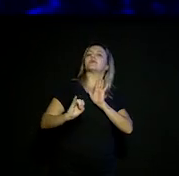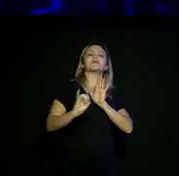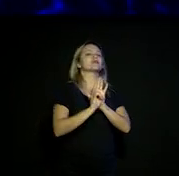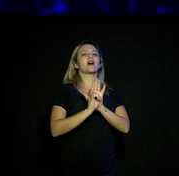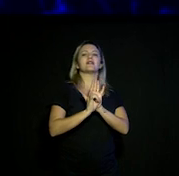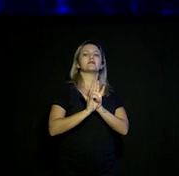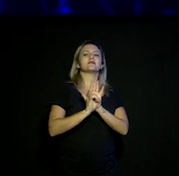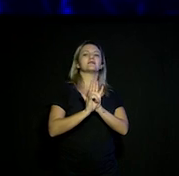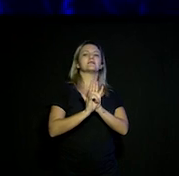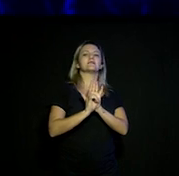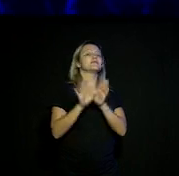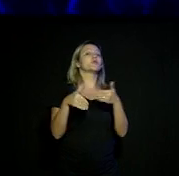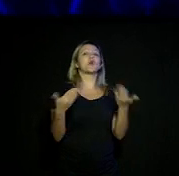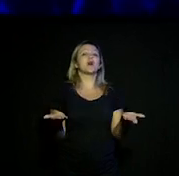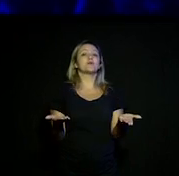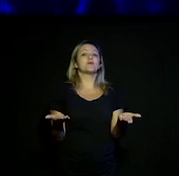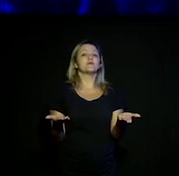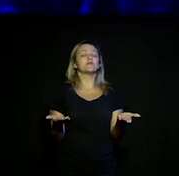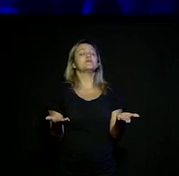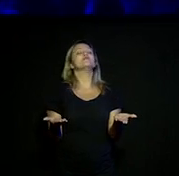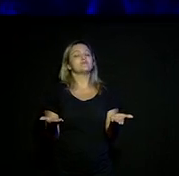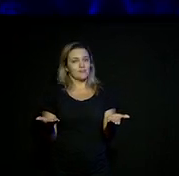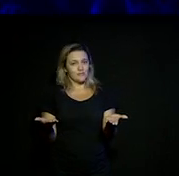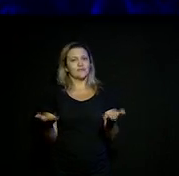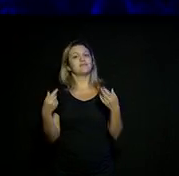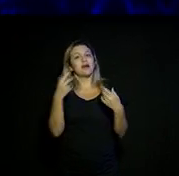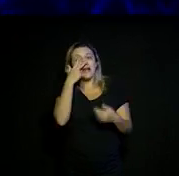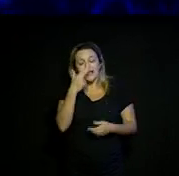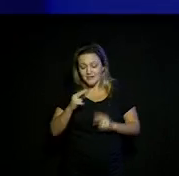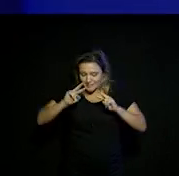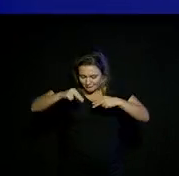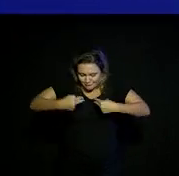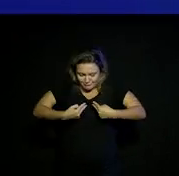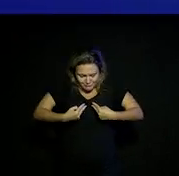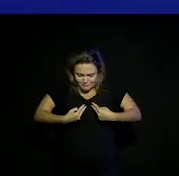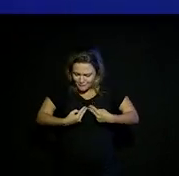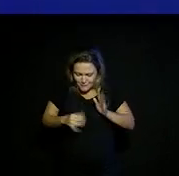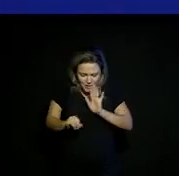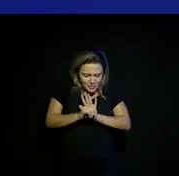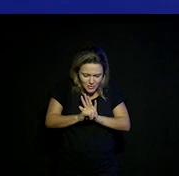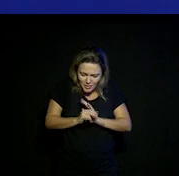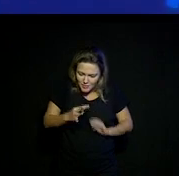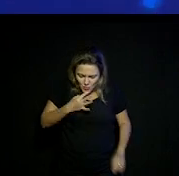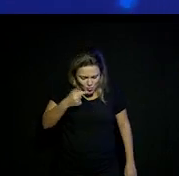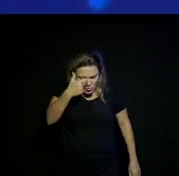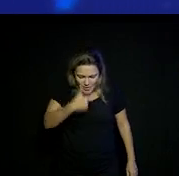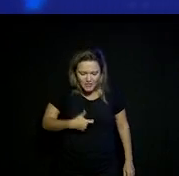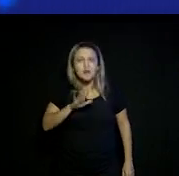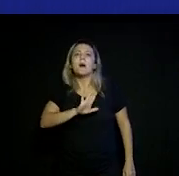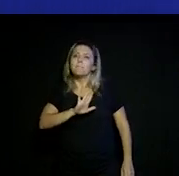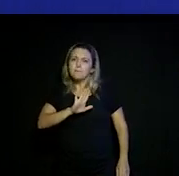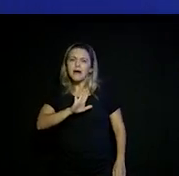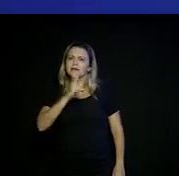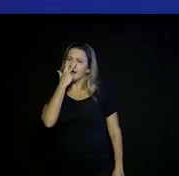passamos pela vida desconhecidos para nós mesmos, mas aceitos por um grupo, que exige que você se